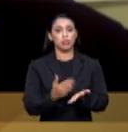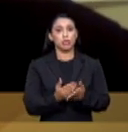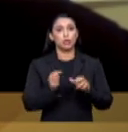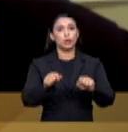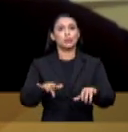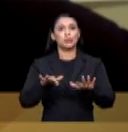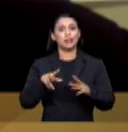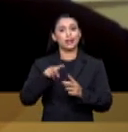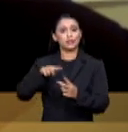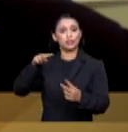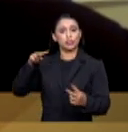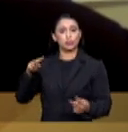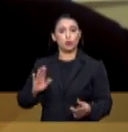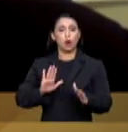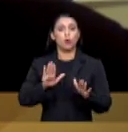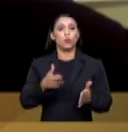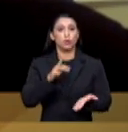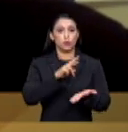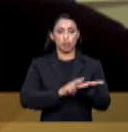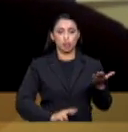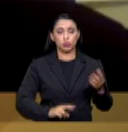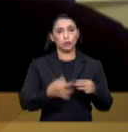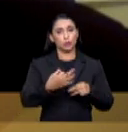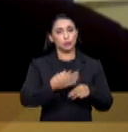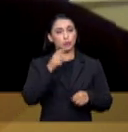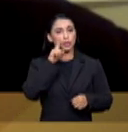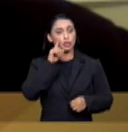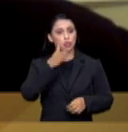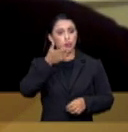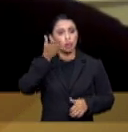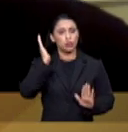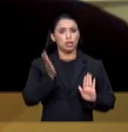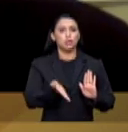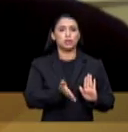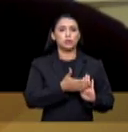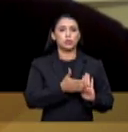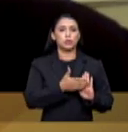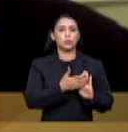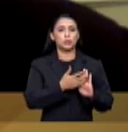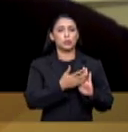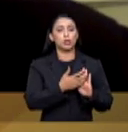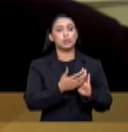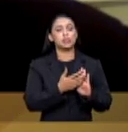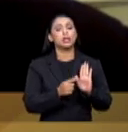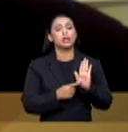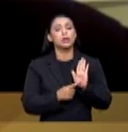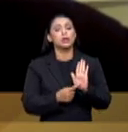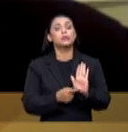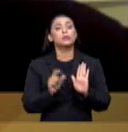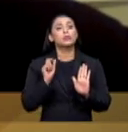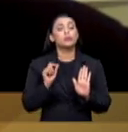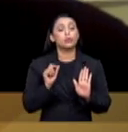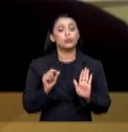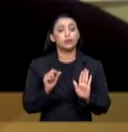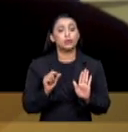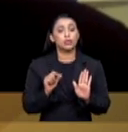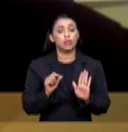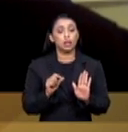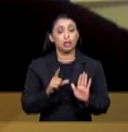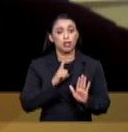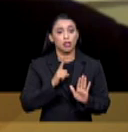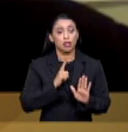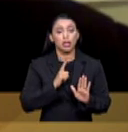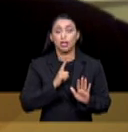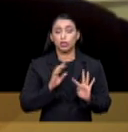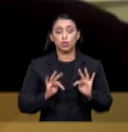virtual, quando o eminente ministro relator, Marco Aurélio, em sua proposta inicial, se pronunciou no mérito pela improcedência total do pedido